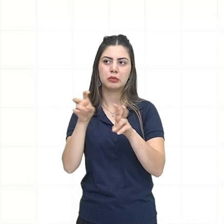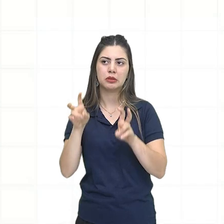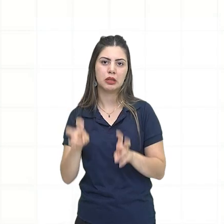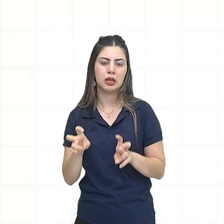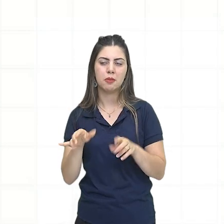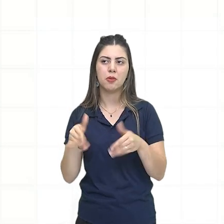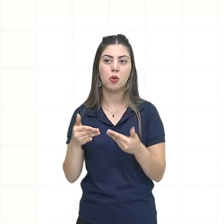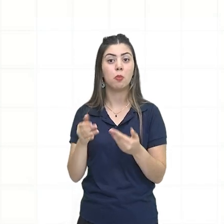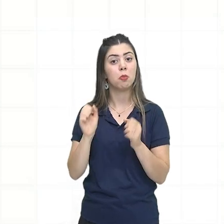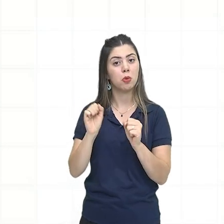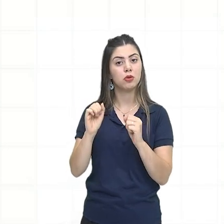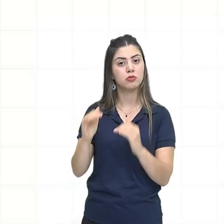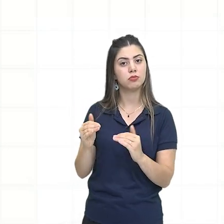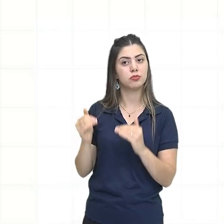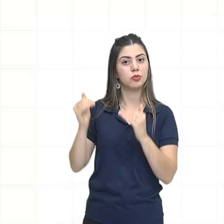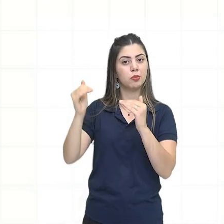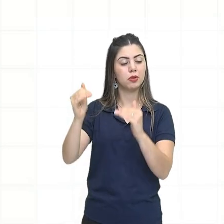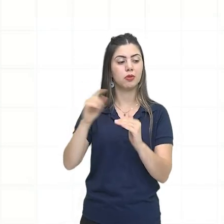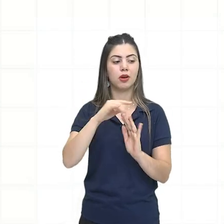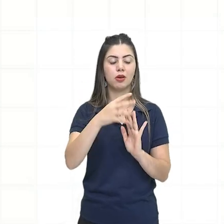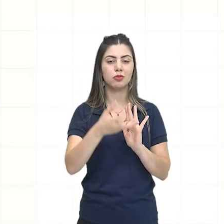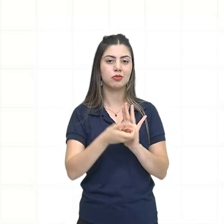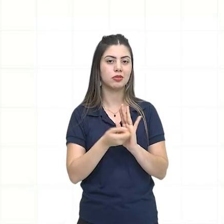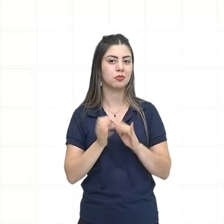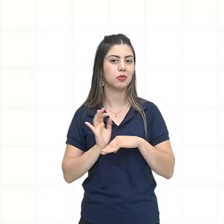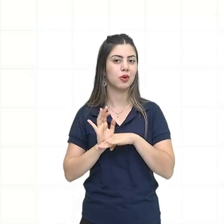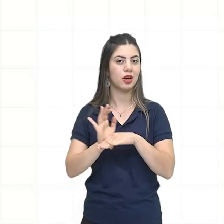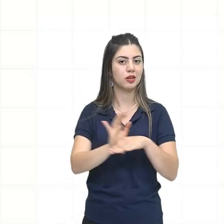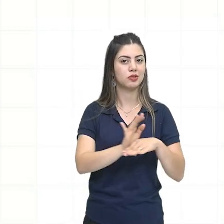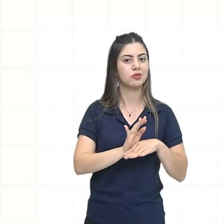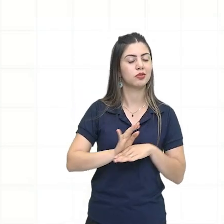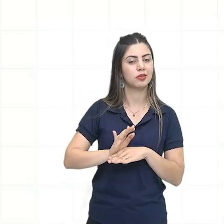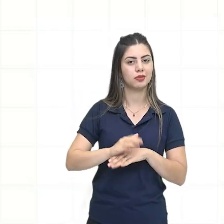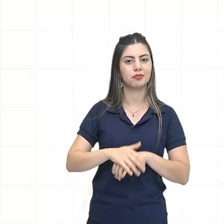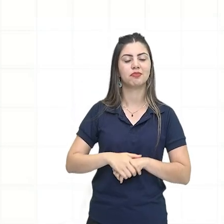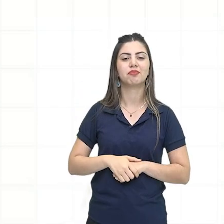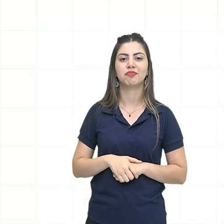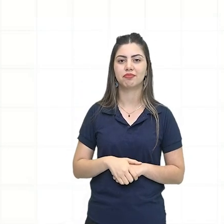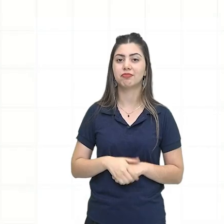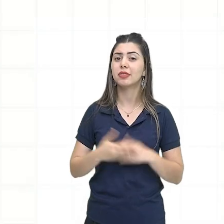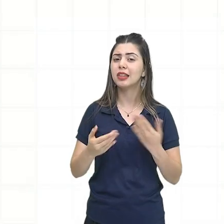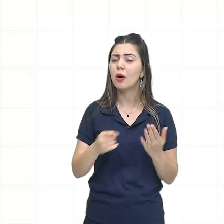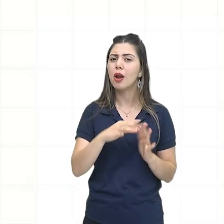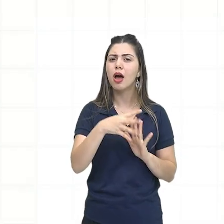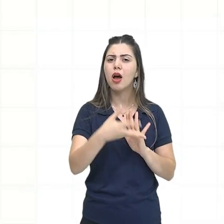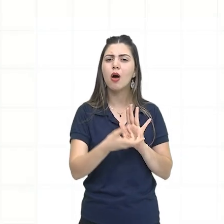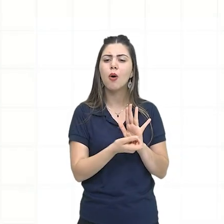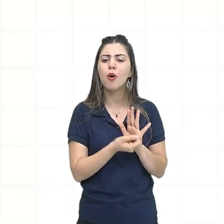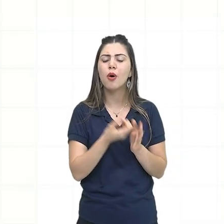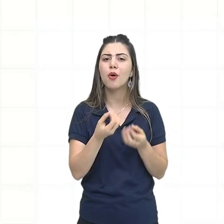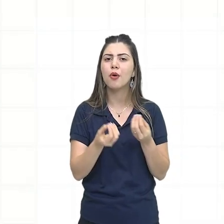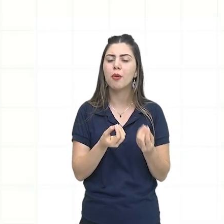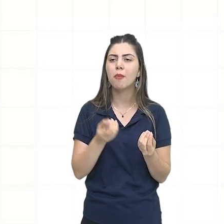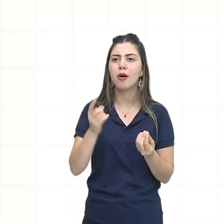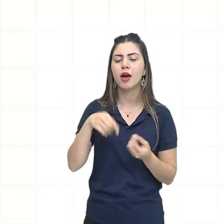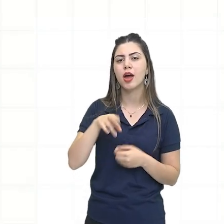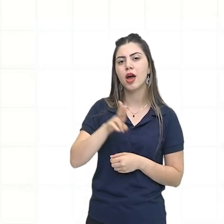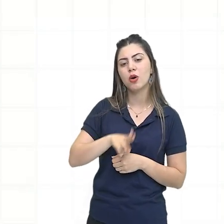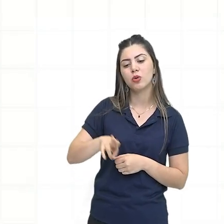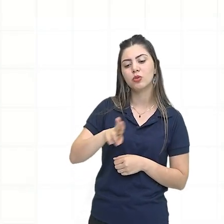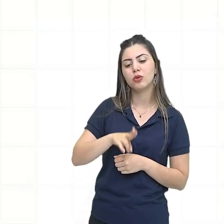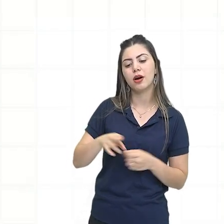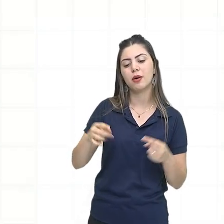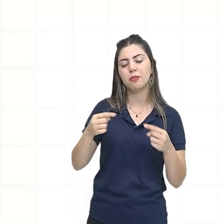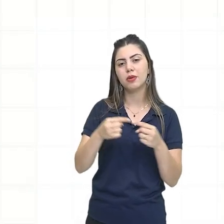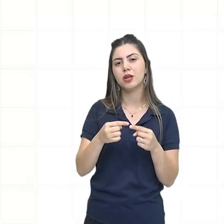do sagrado. Ok? Então vai ser exatamente o símbolo que vai ser uma linguagem